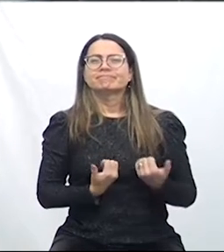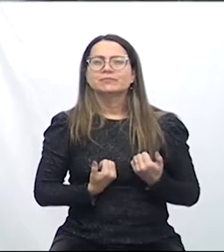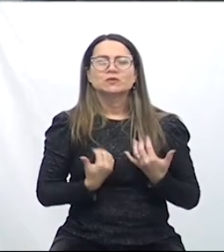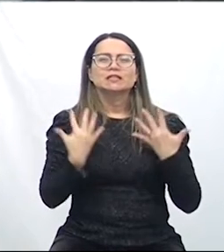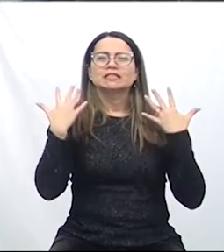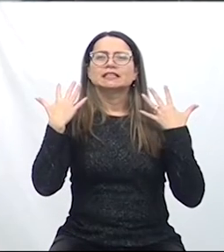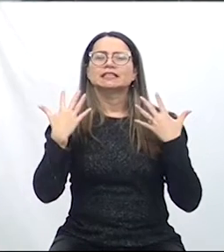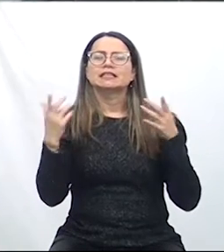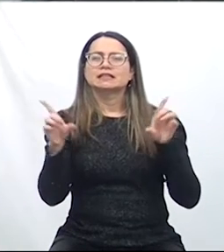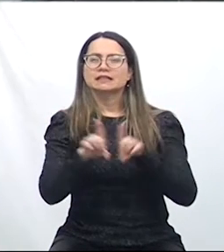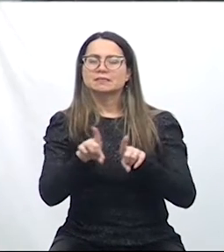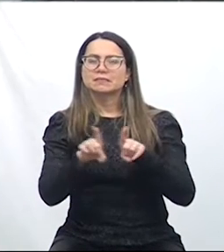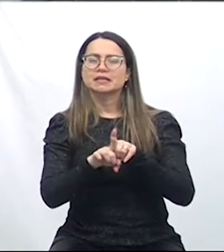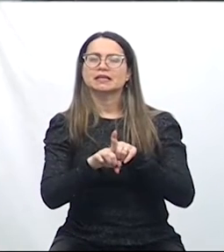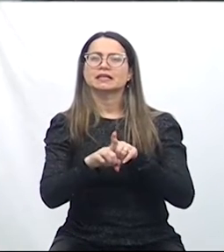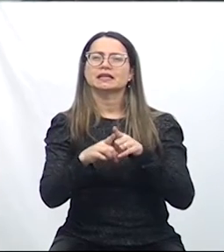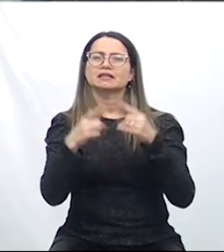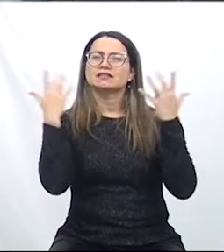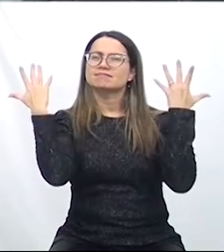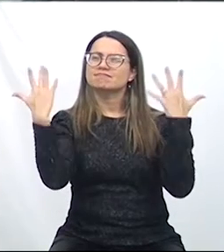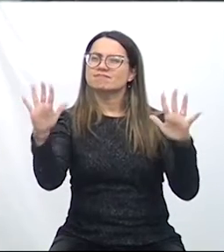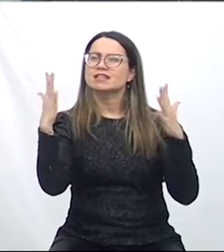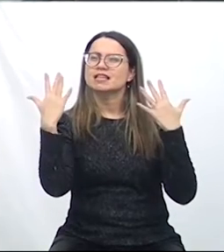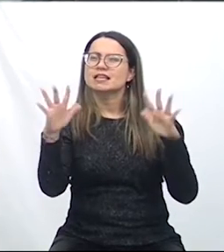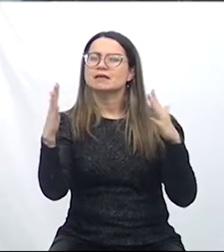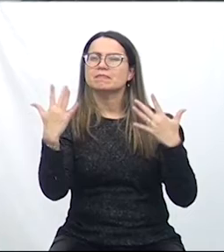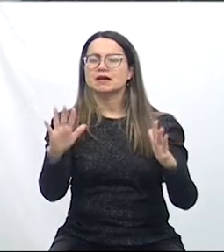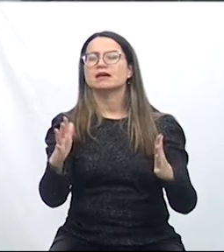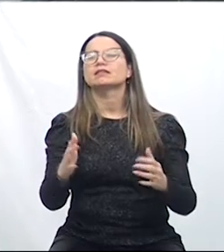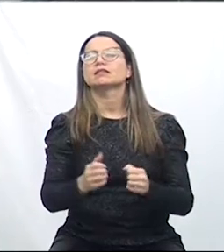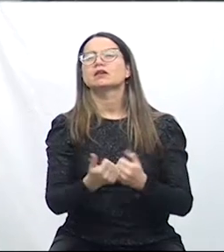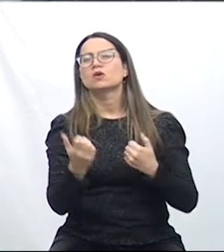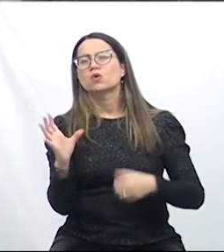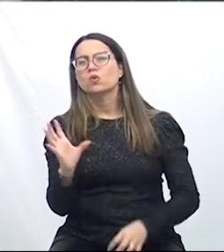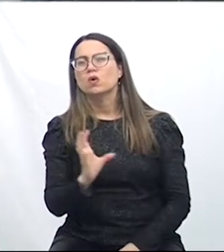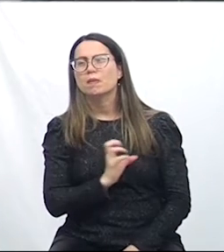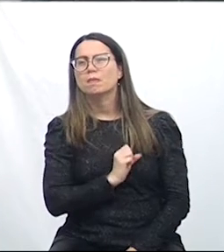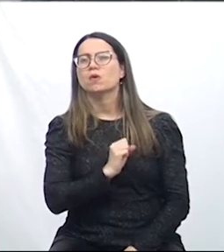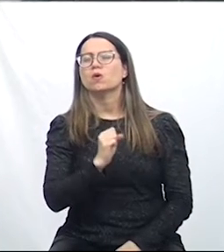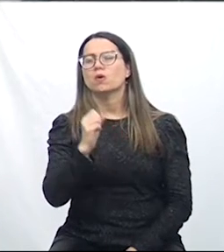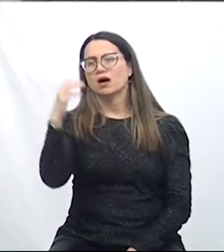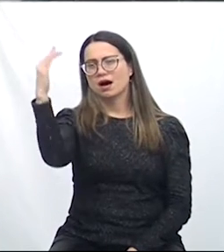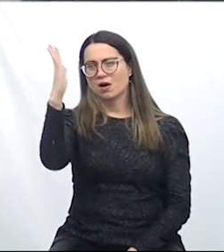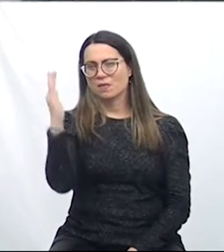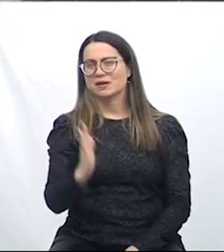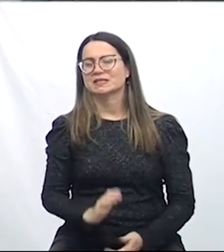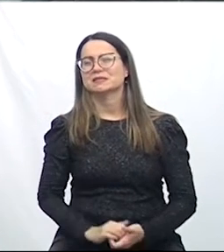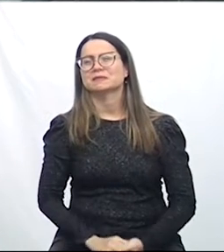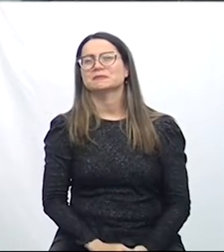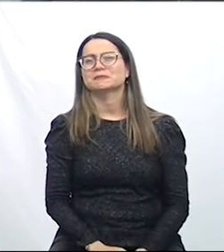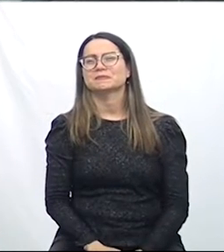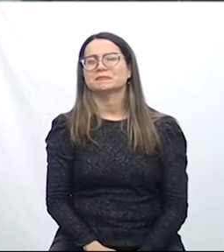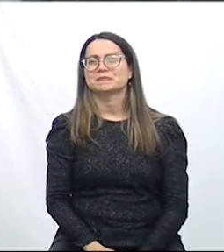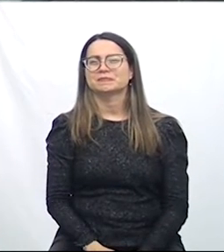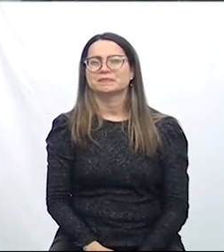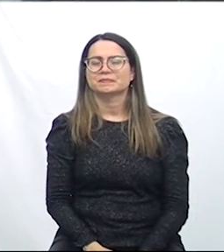comemorar e declarar, sem dúvida nenhuma, o amor à nação brasileira. Era isso, senhora presidente.